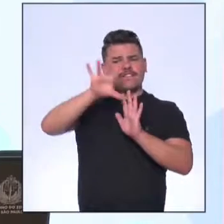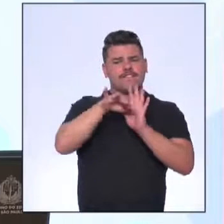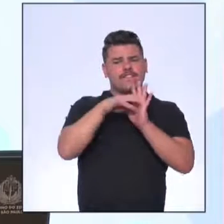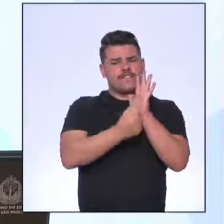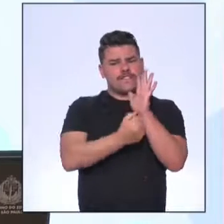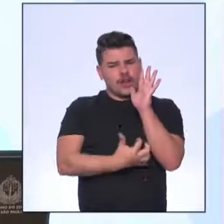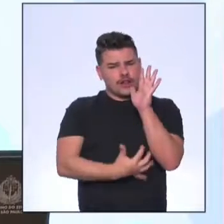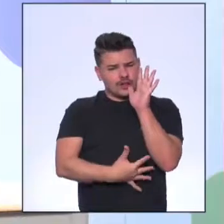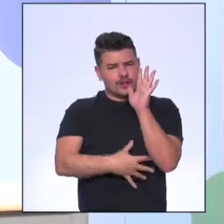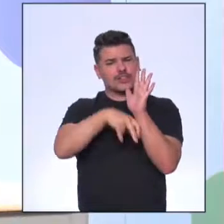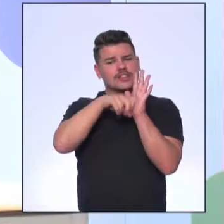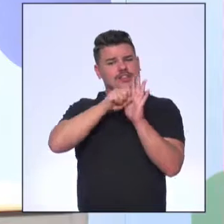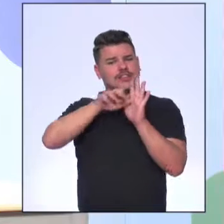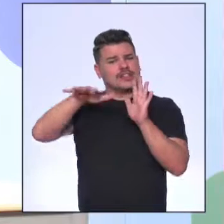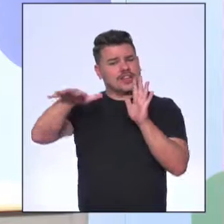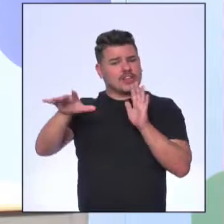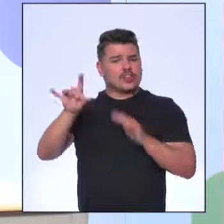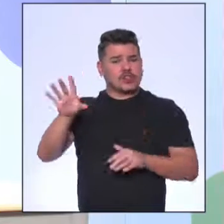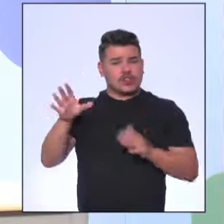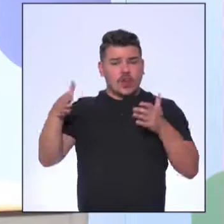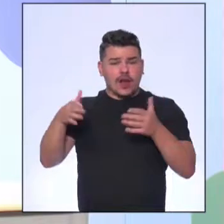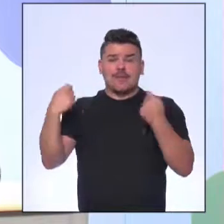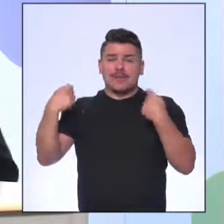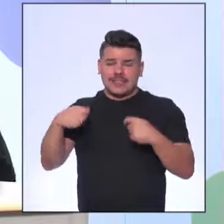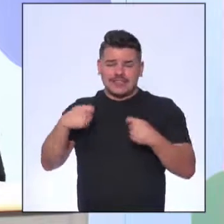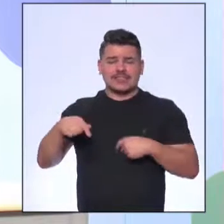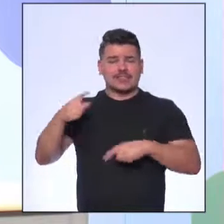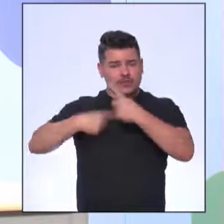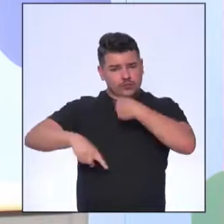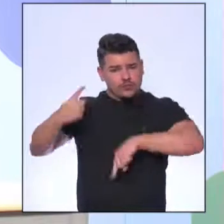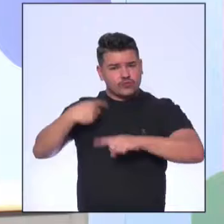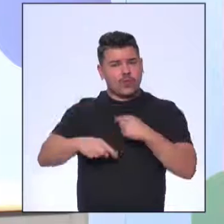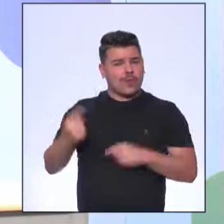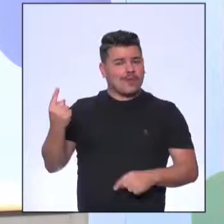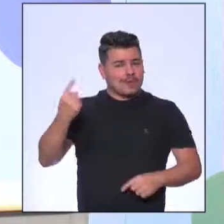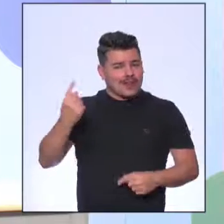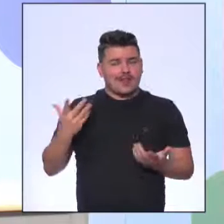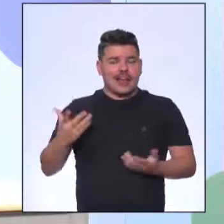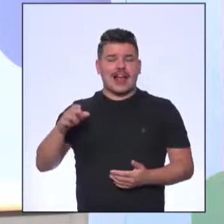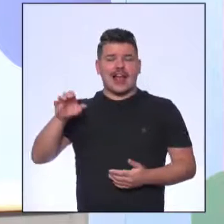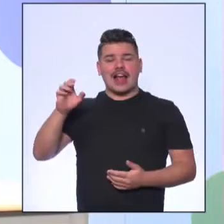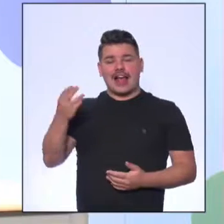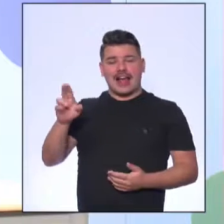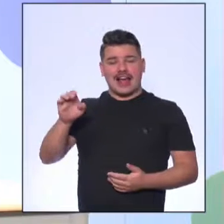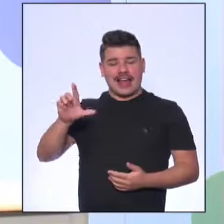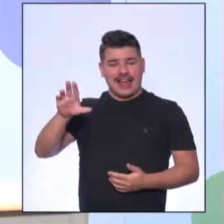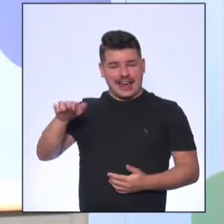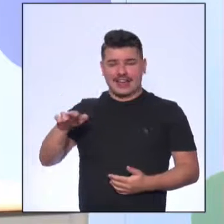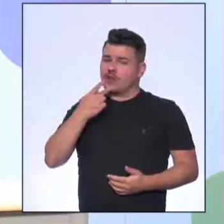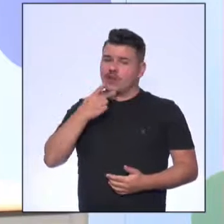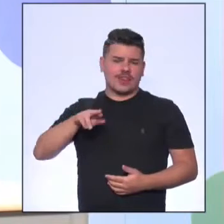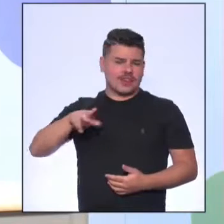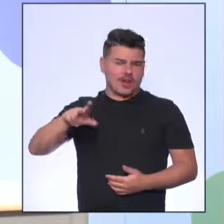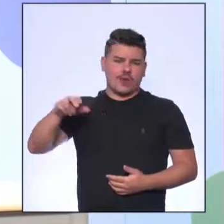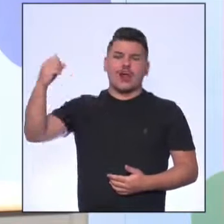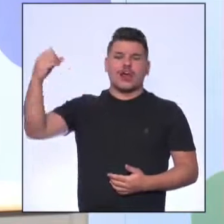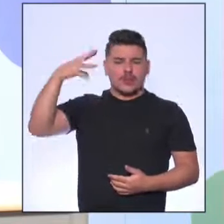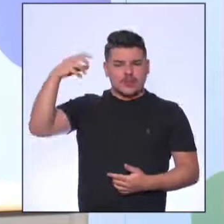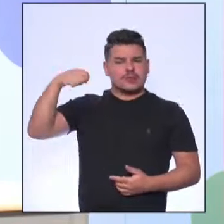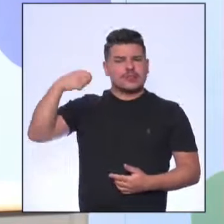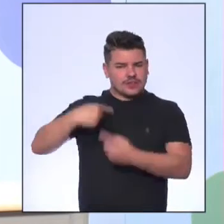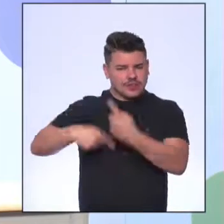não somente a luz, ela quis dizer, né? Precisa realizar primeiro o processo. A Ellen, não, pois a luz faz parte do processo